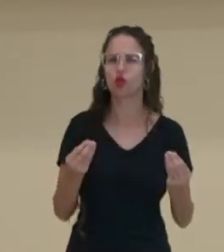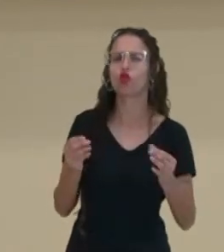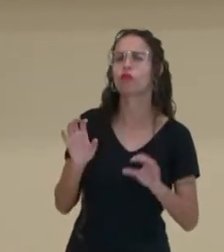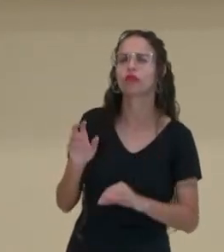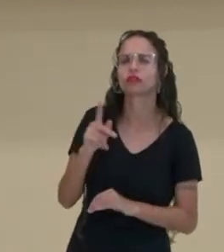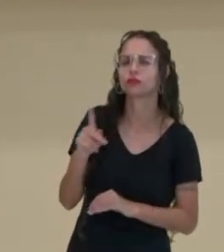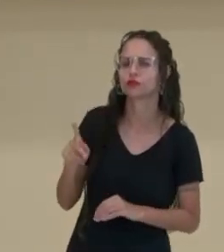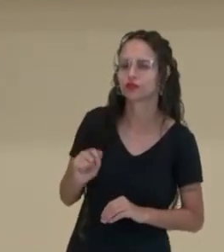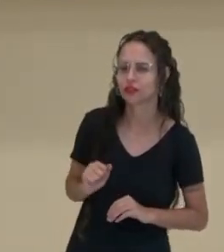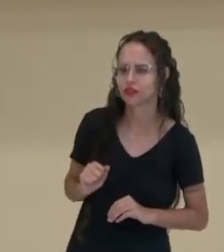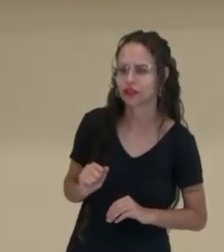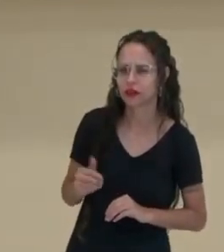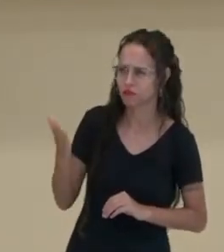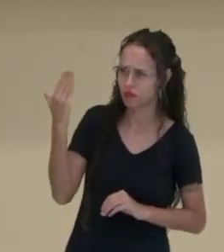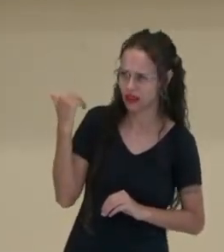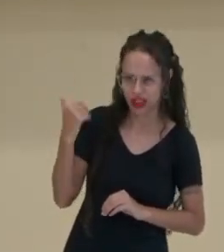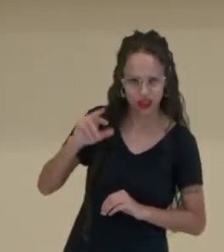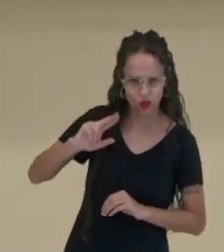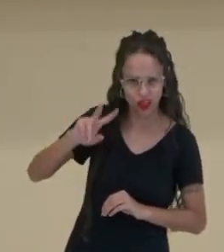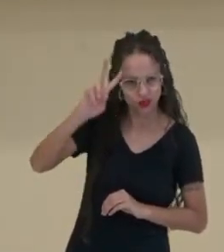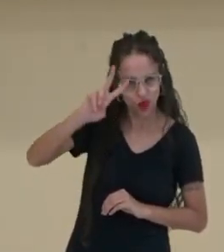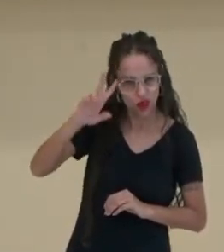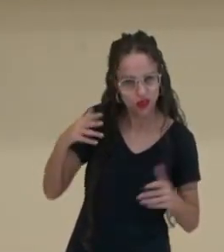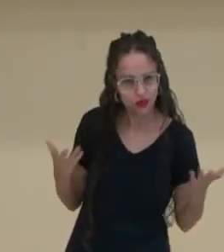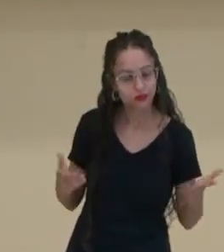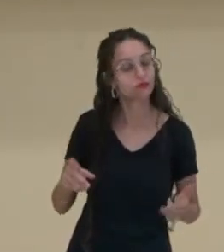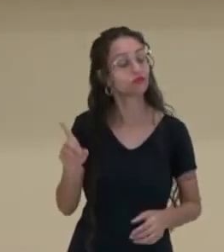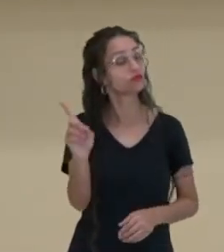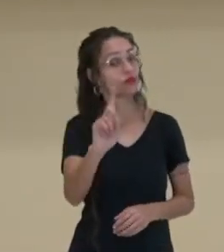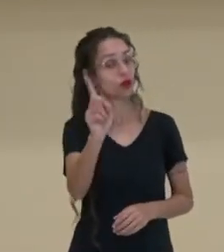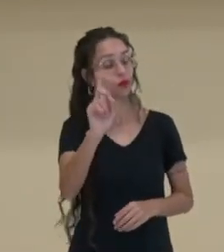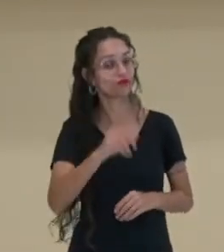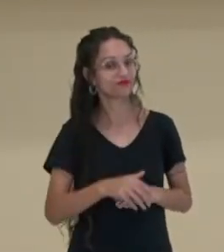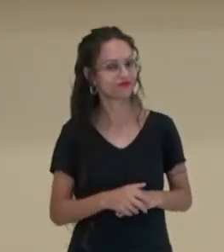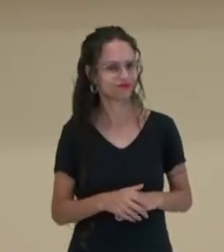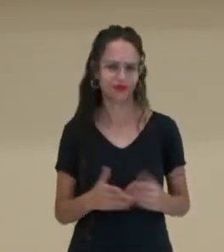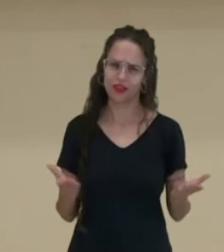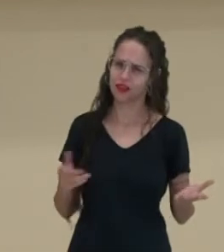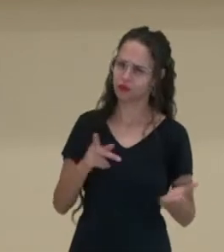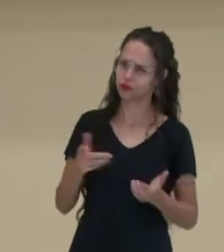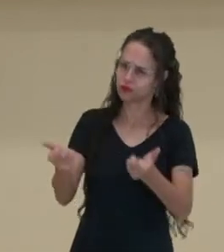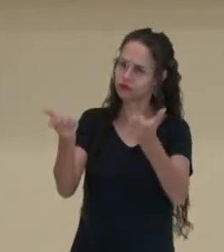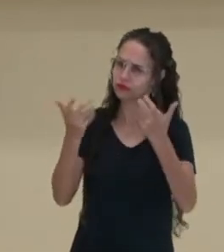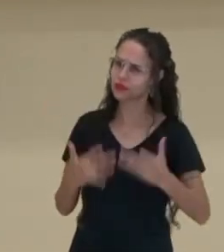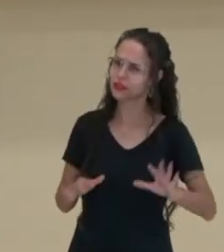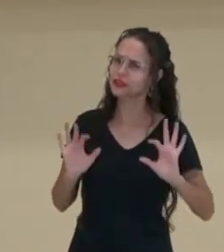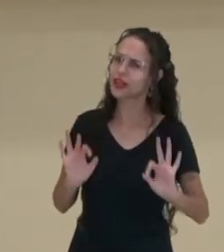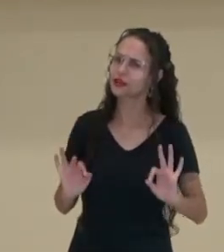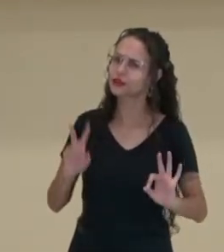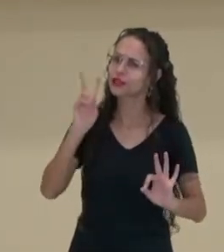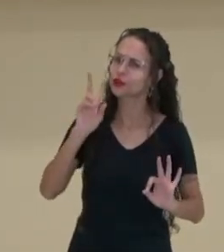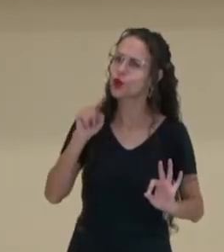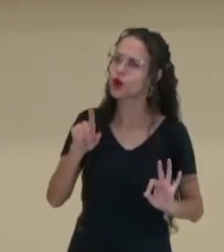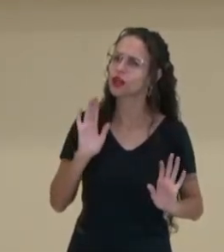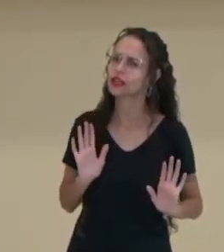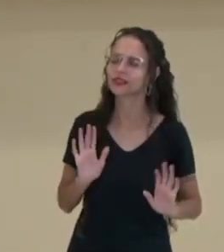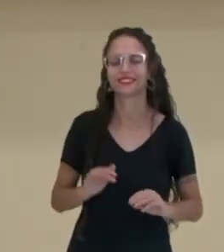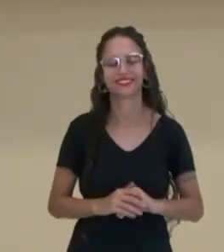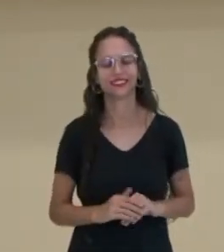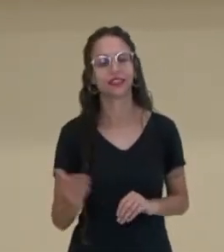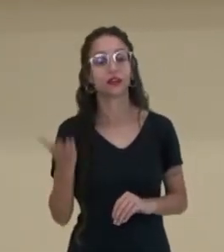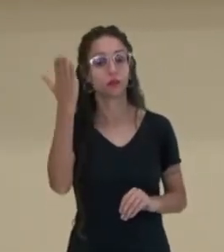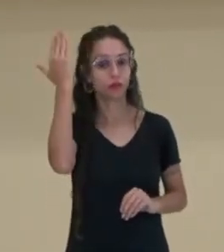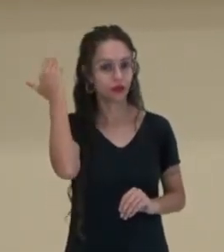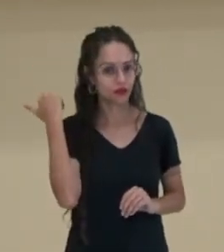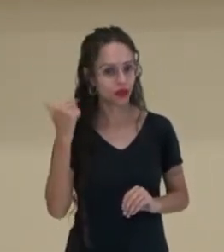Que história é essa? O passado não é história, professor? Não. Ah, professor, explica essa história aí para nós aí. O